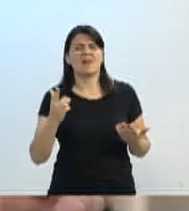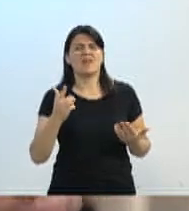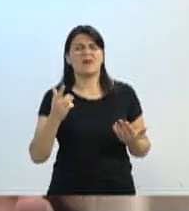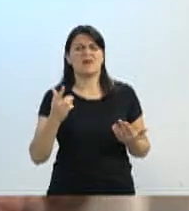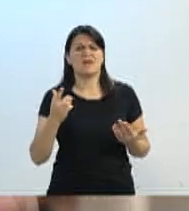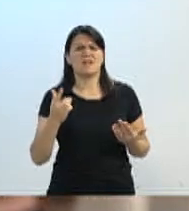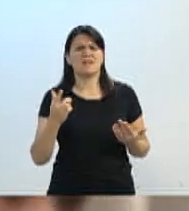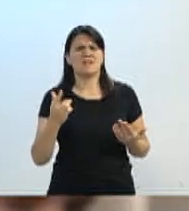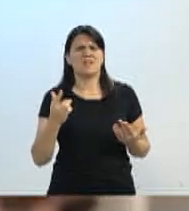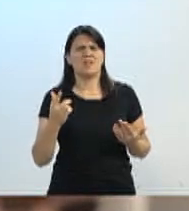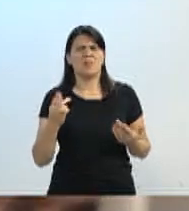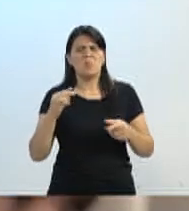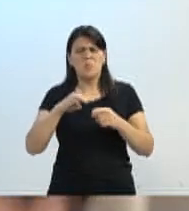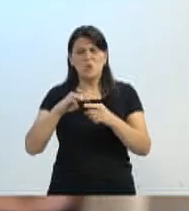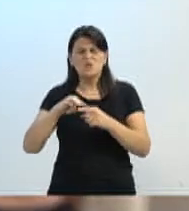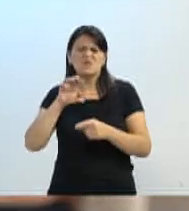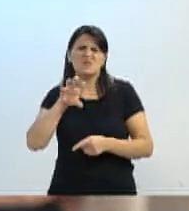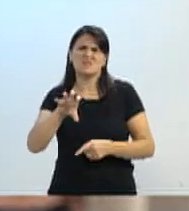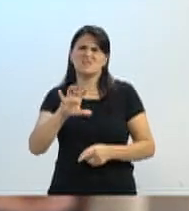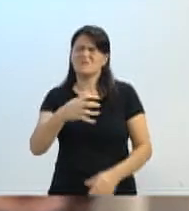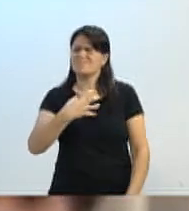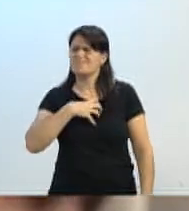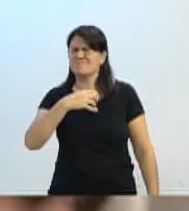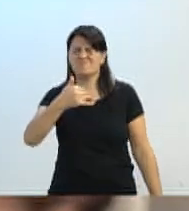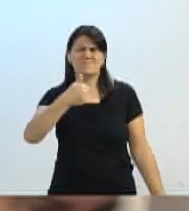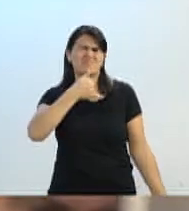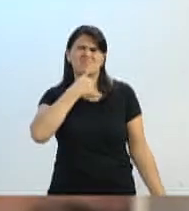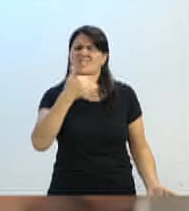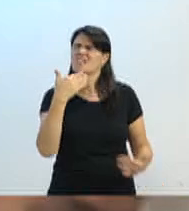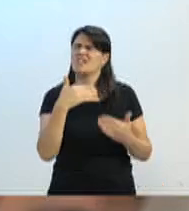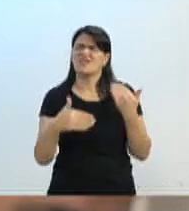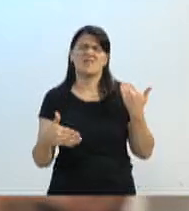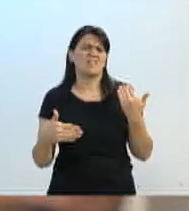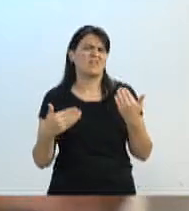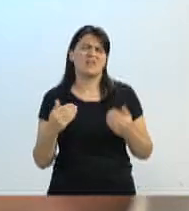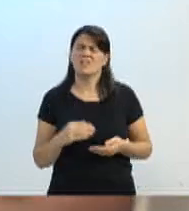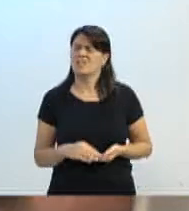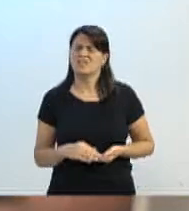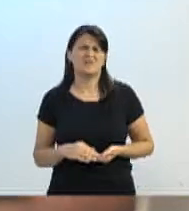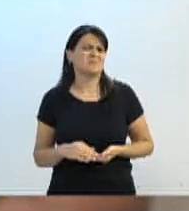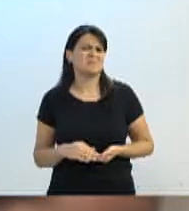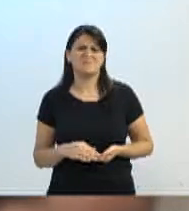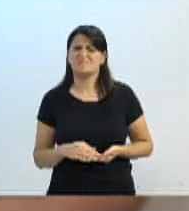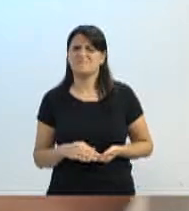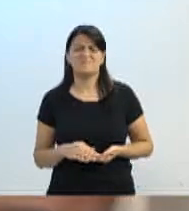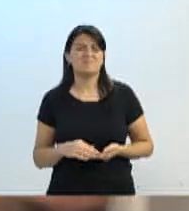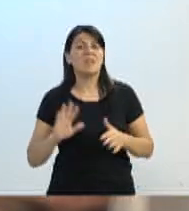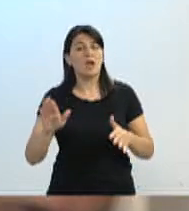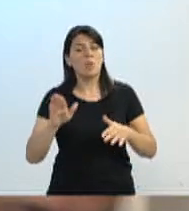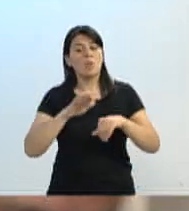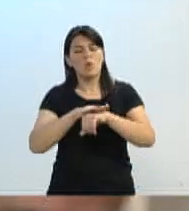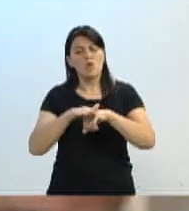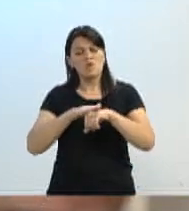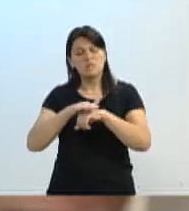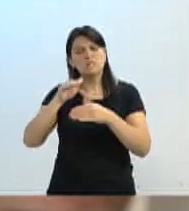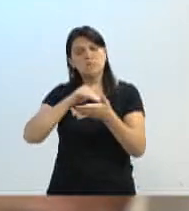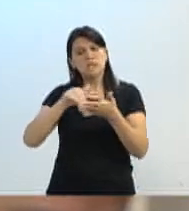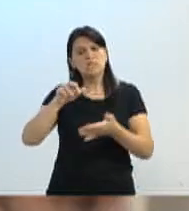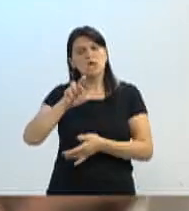É lamentável, vereadora Silmara. Inclusive conversei com o secretário Rodrigo,